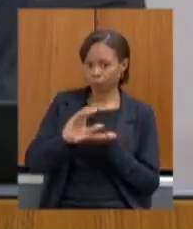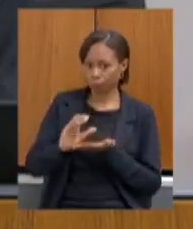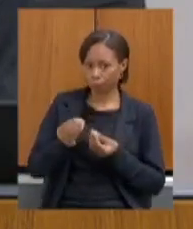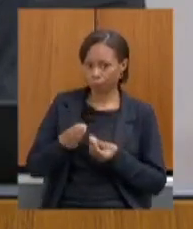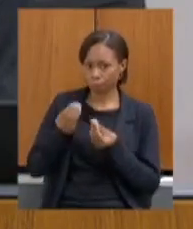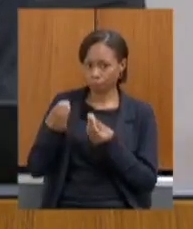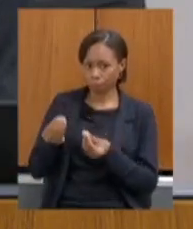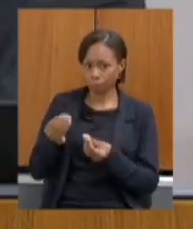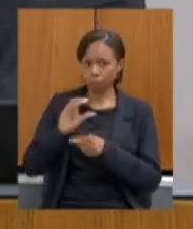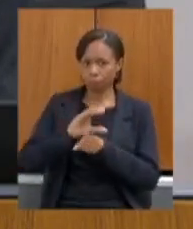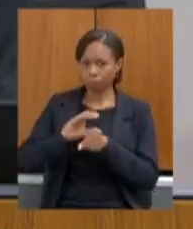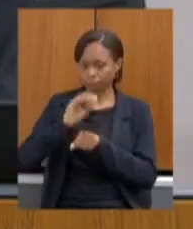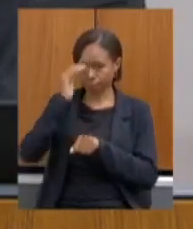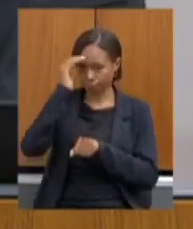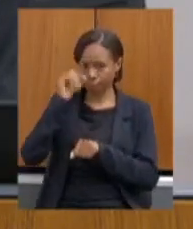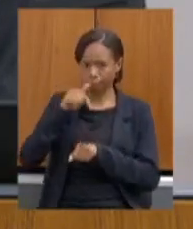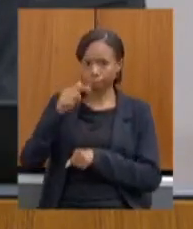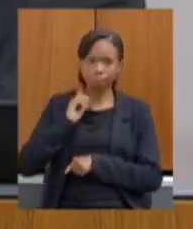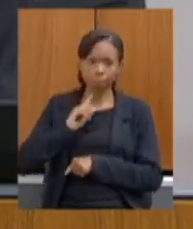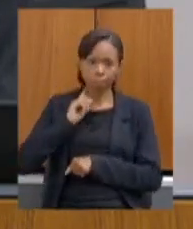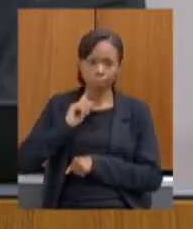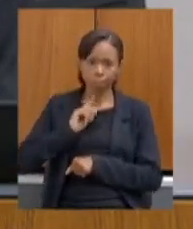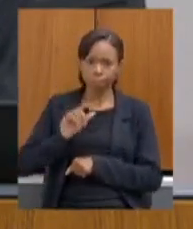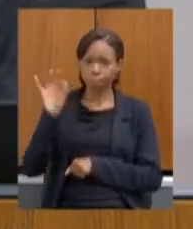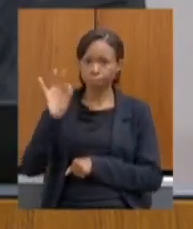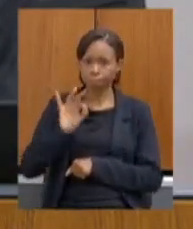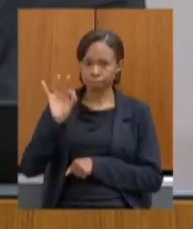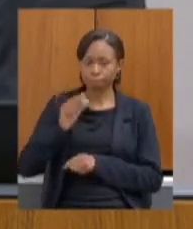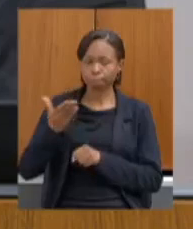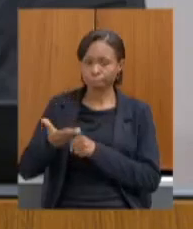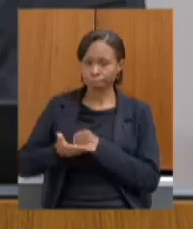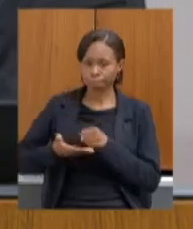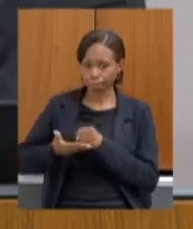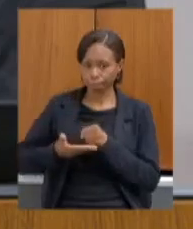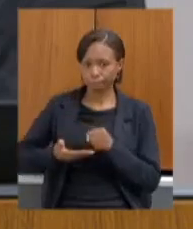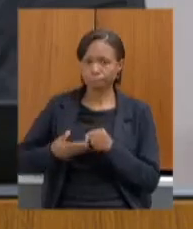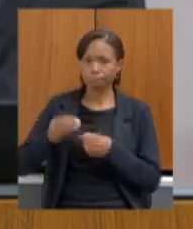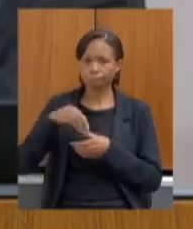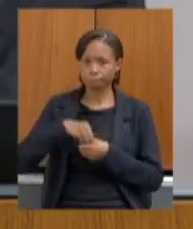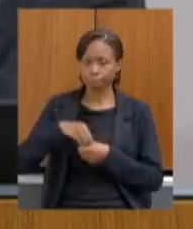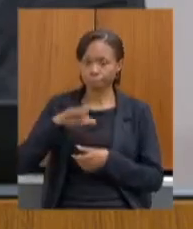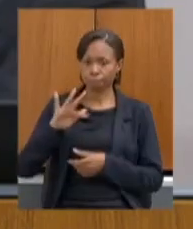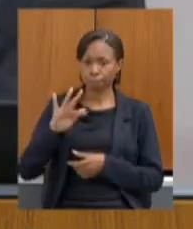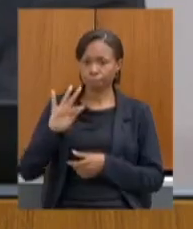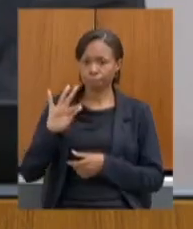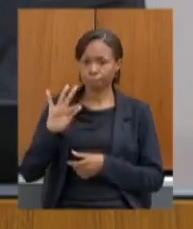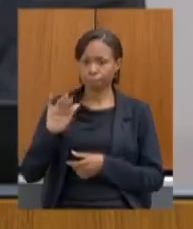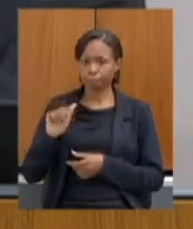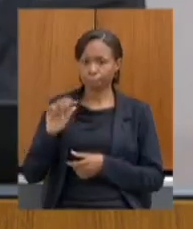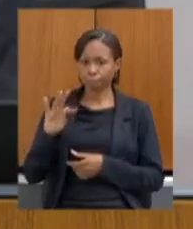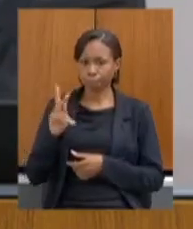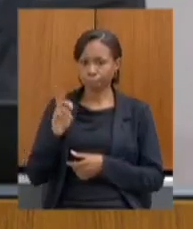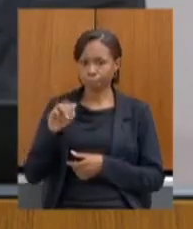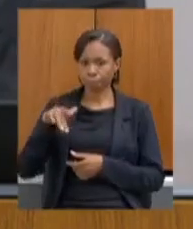ao disposto na Constituição da Estado de Minas Gerais referente ao percentual mínima entrevista da FAPMIG no ano 2020.